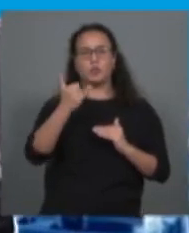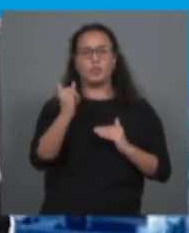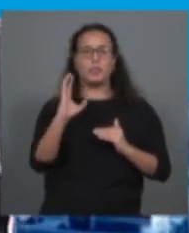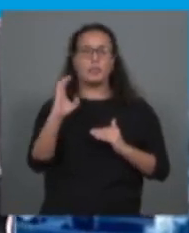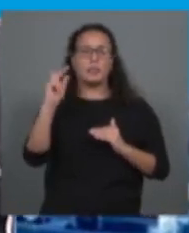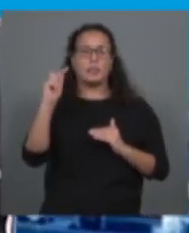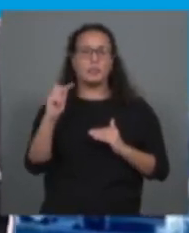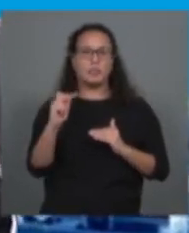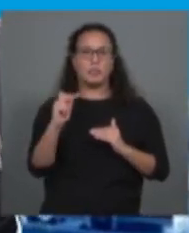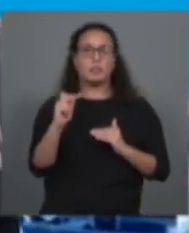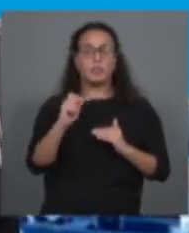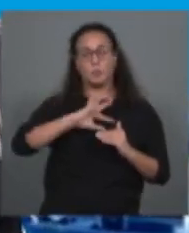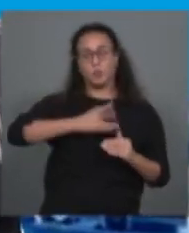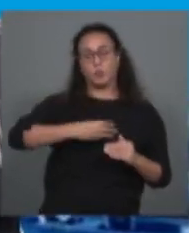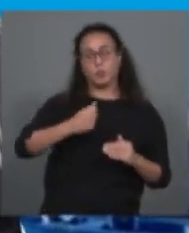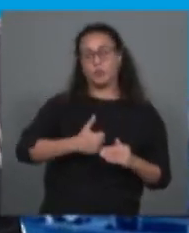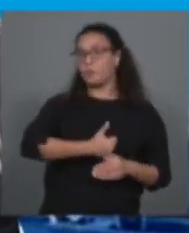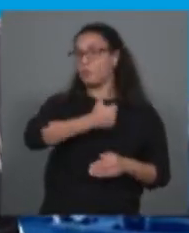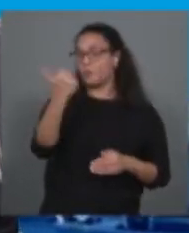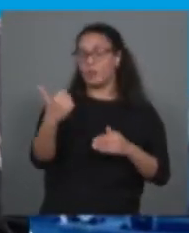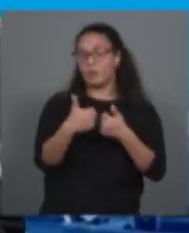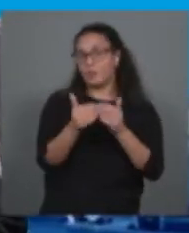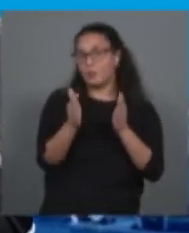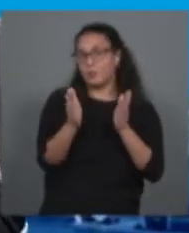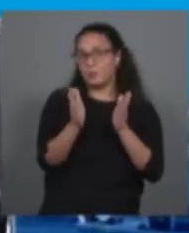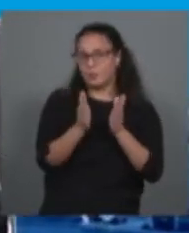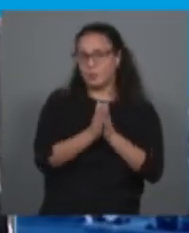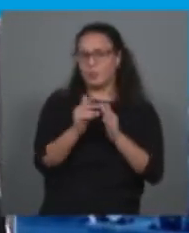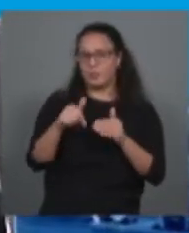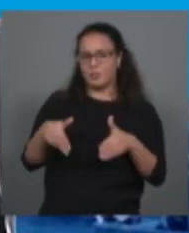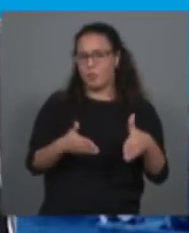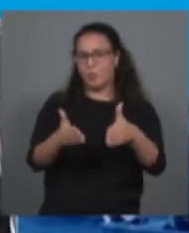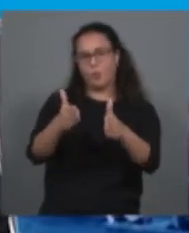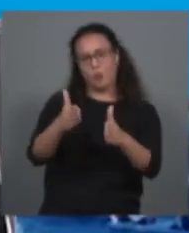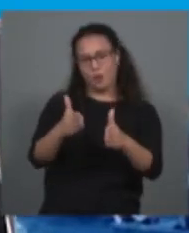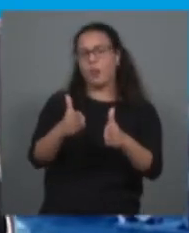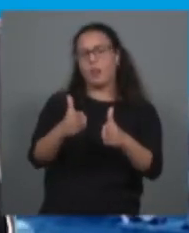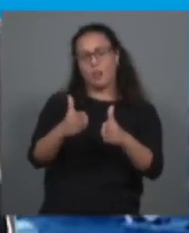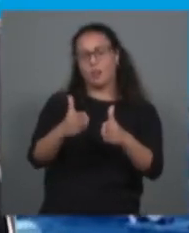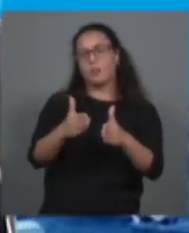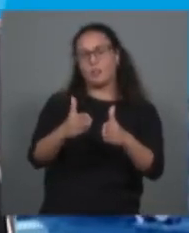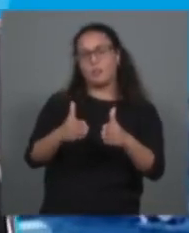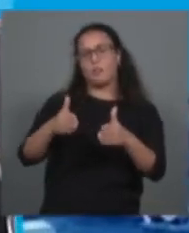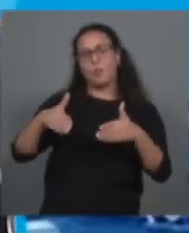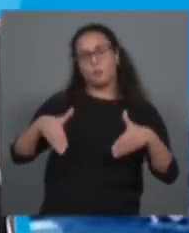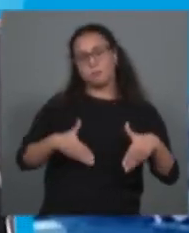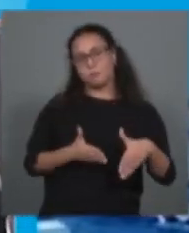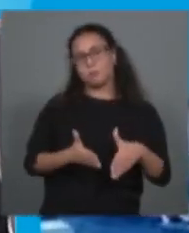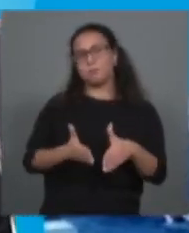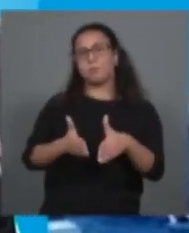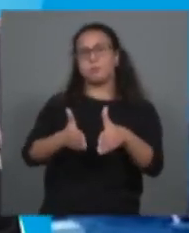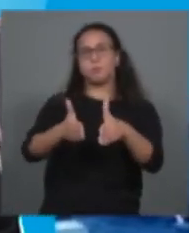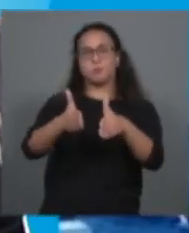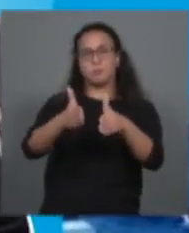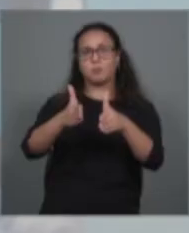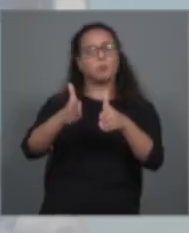melhor, que seja melhor para todos, enfim, temos que perceber que isto é um caminho longo. Mas a educação não pode... Mas é o único caminho,